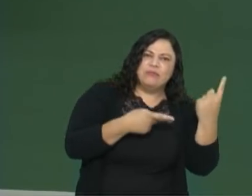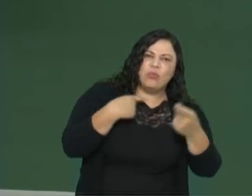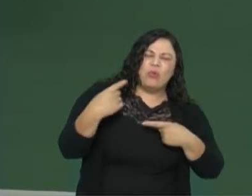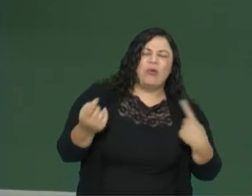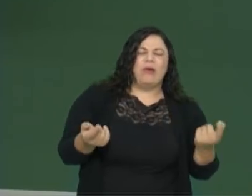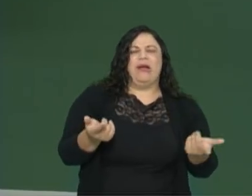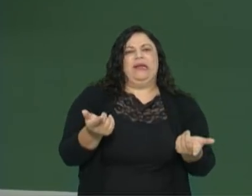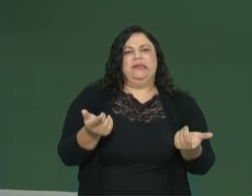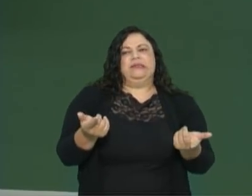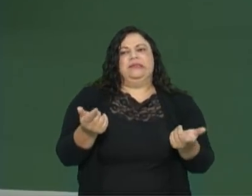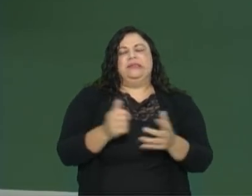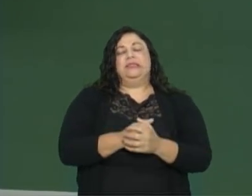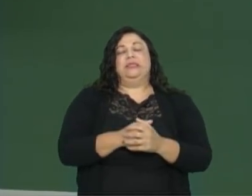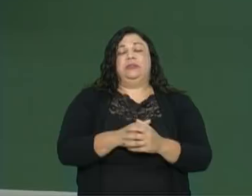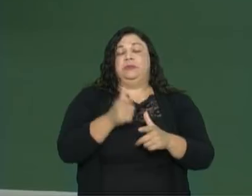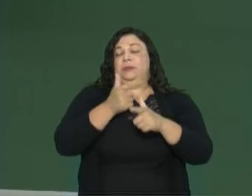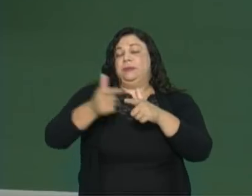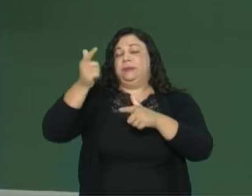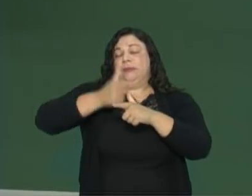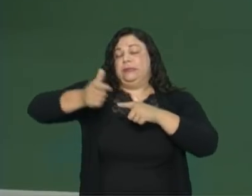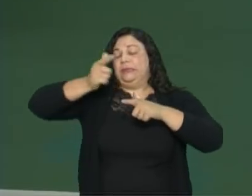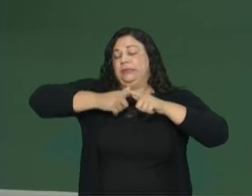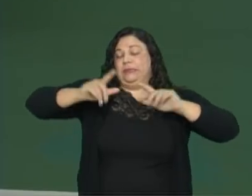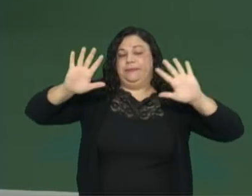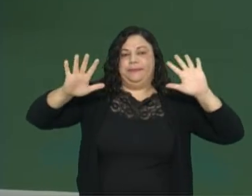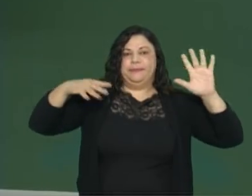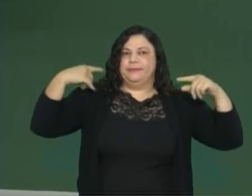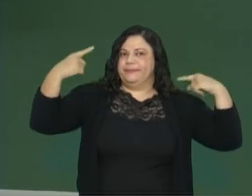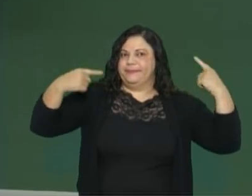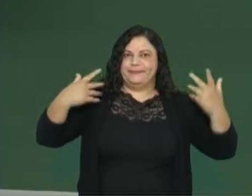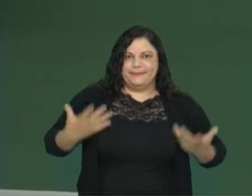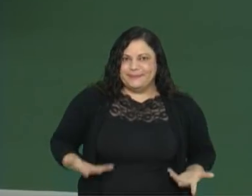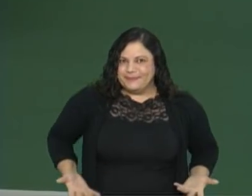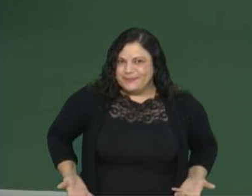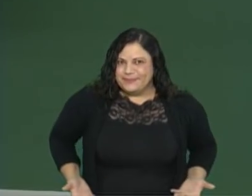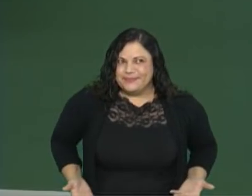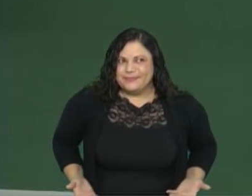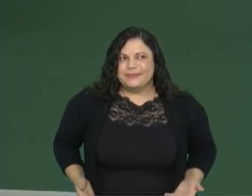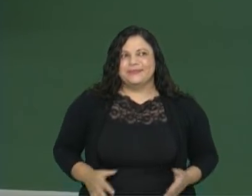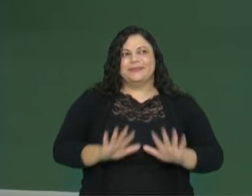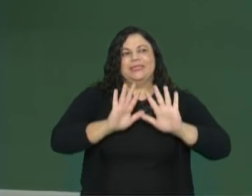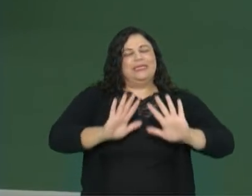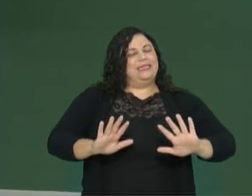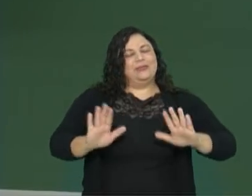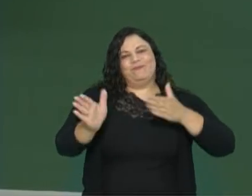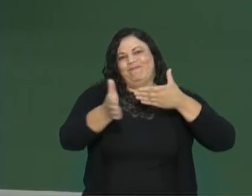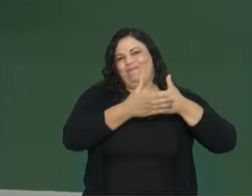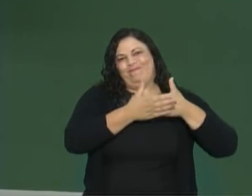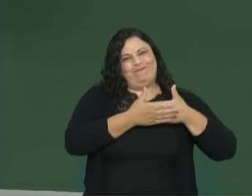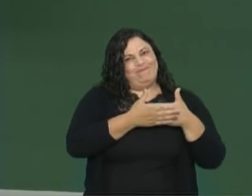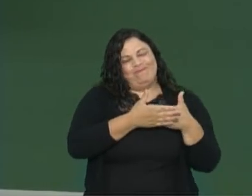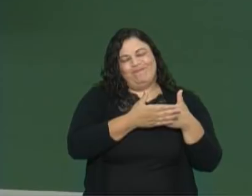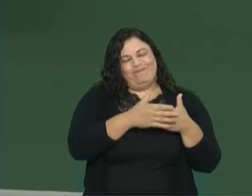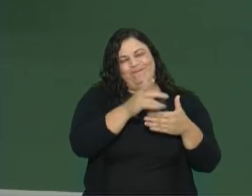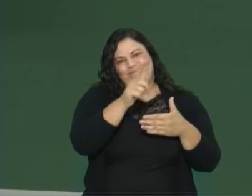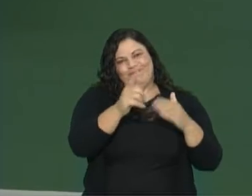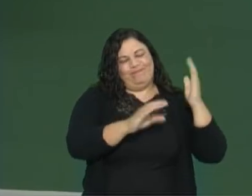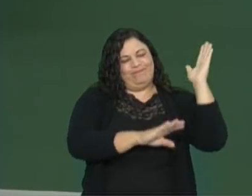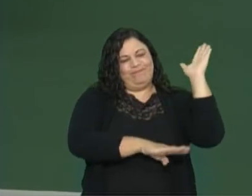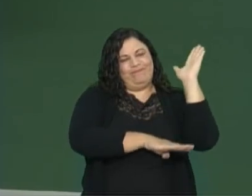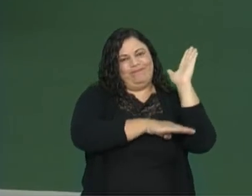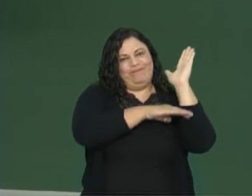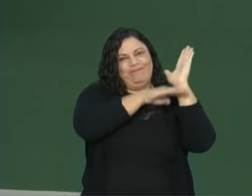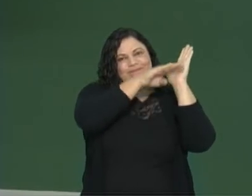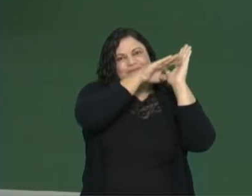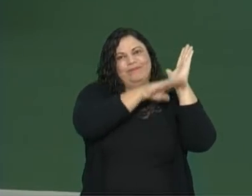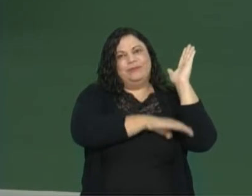resolveu um problema, mas causou outro. Umas doideiras, né? Melhor deixar sem elevador. Bem bonito, vale a pena a visitação,